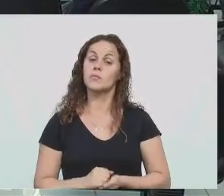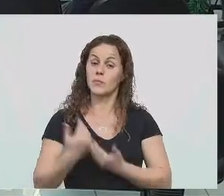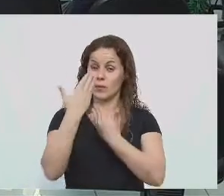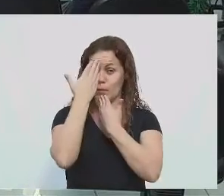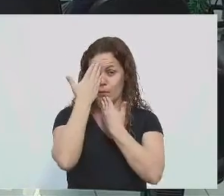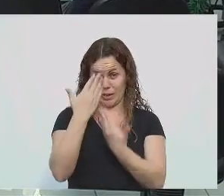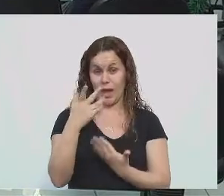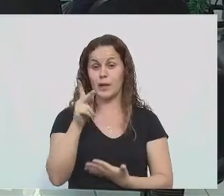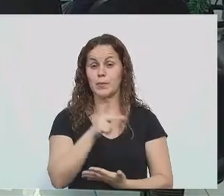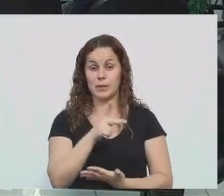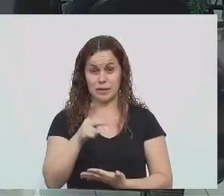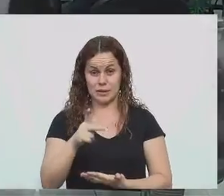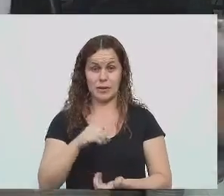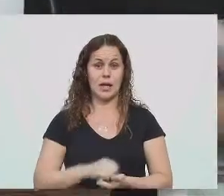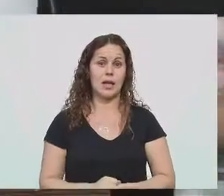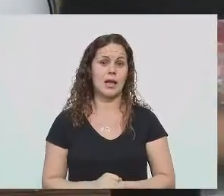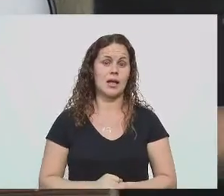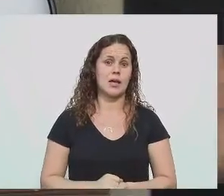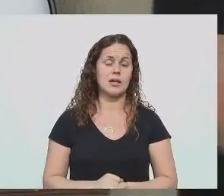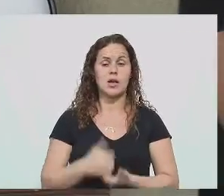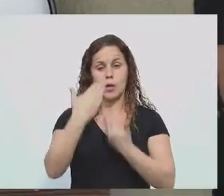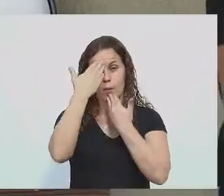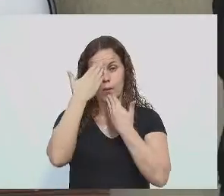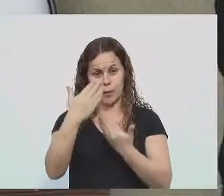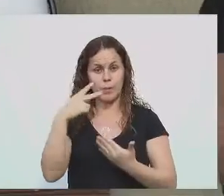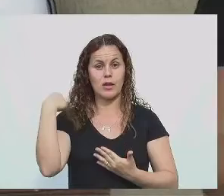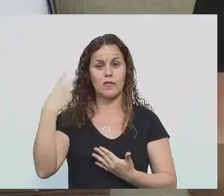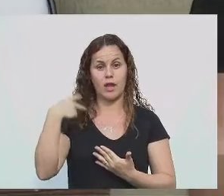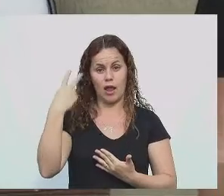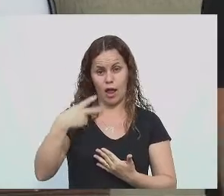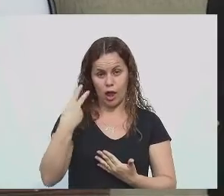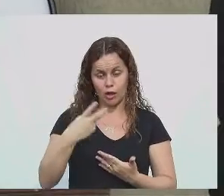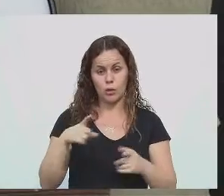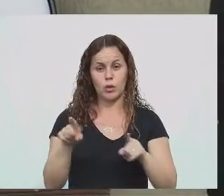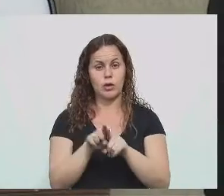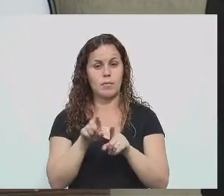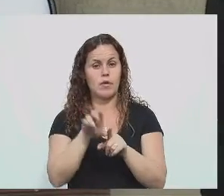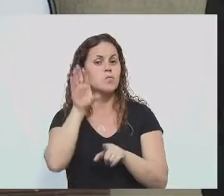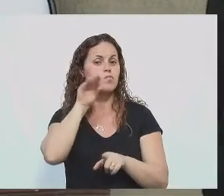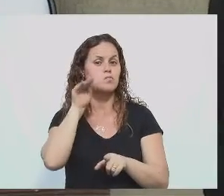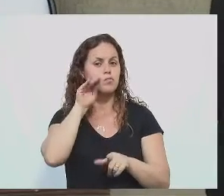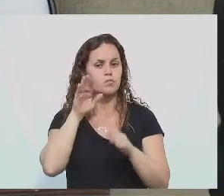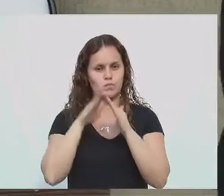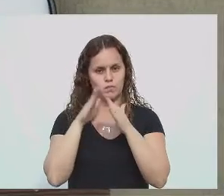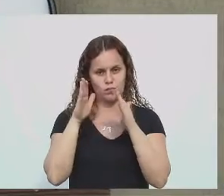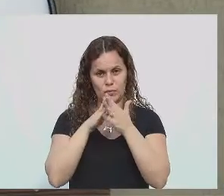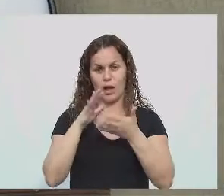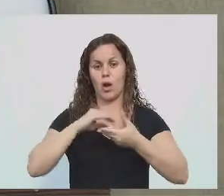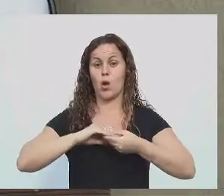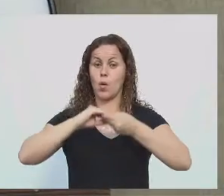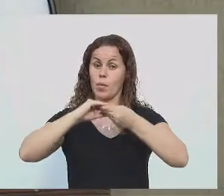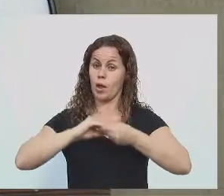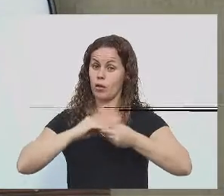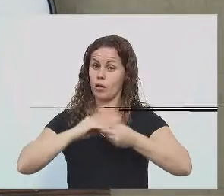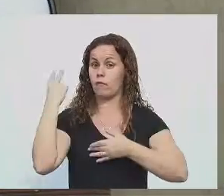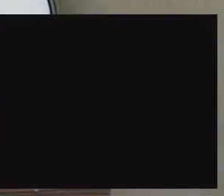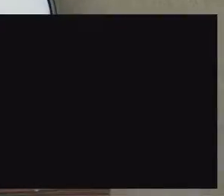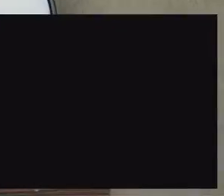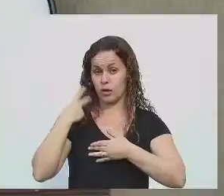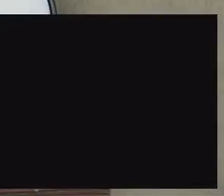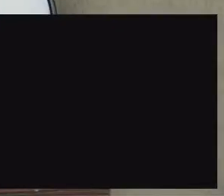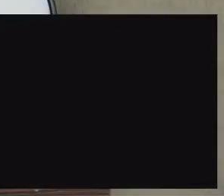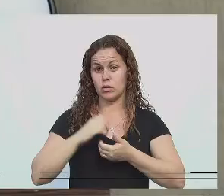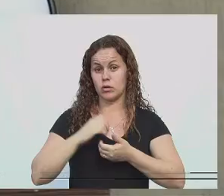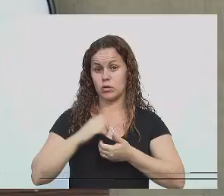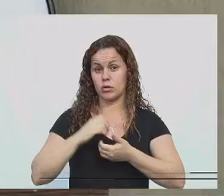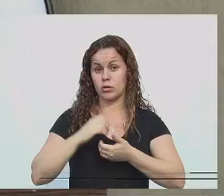Obrigado, senhor presidente. Onde cumprimento os demais vereadores, servidores aqui da casa. Cumprimentar o vereador Xará